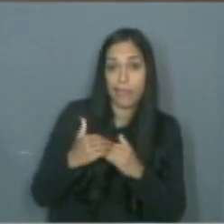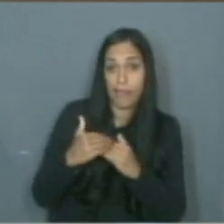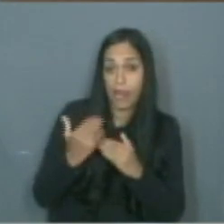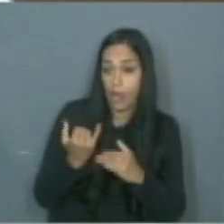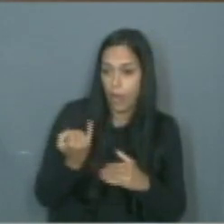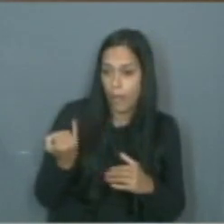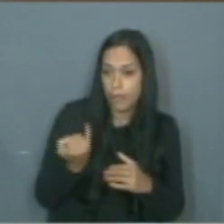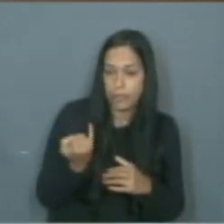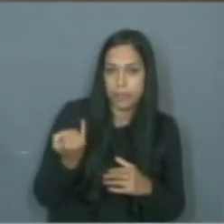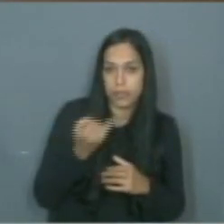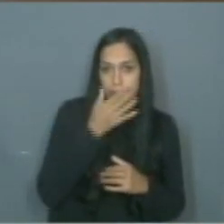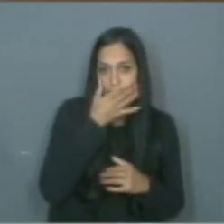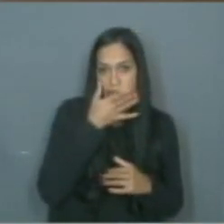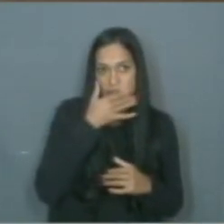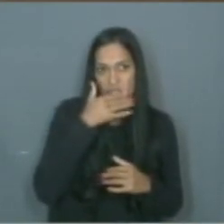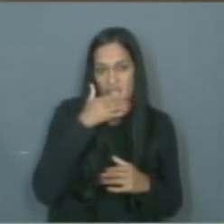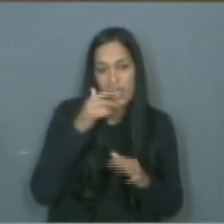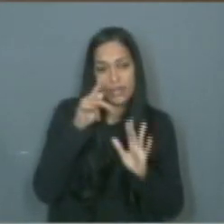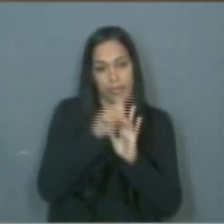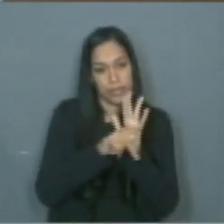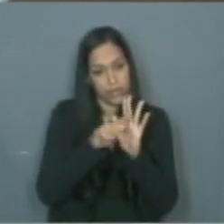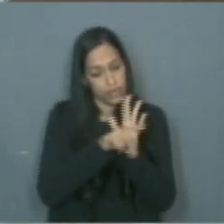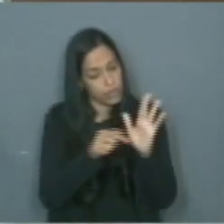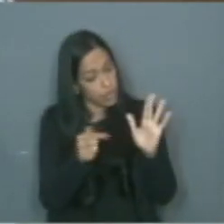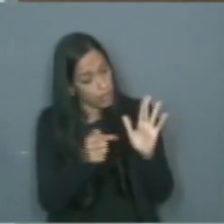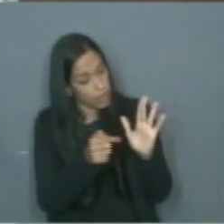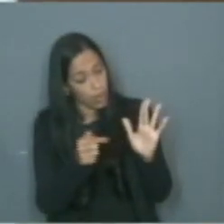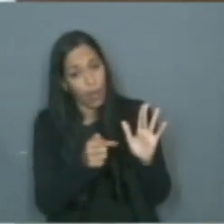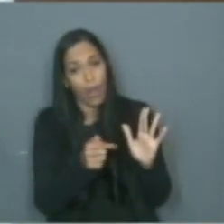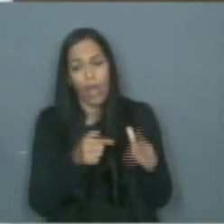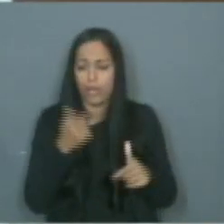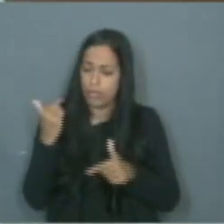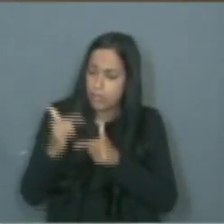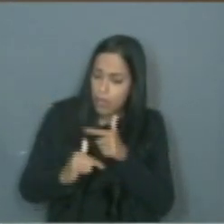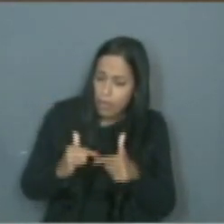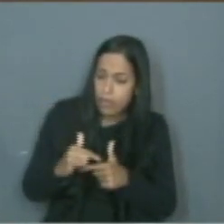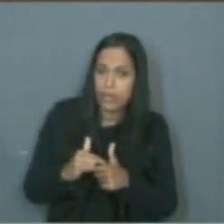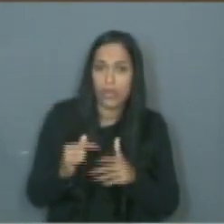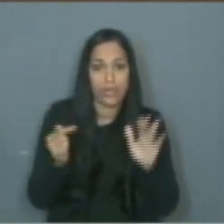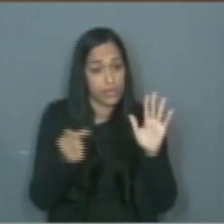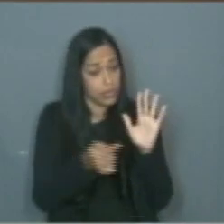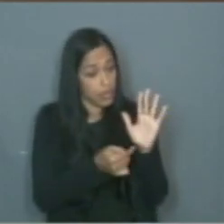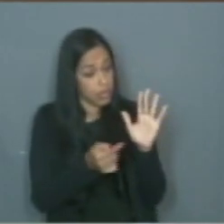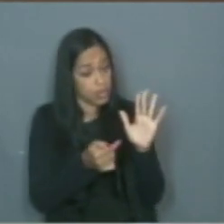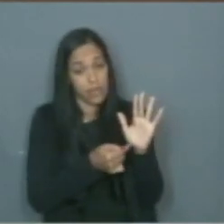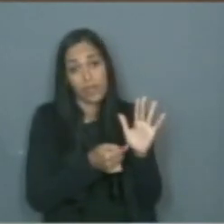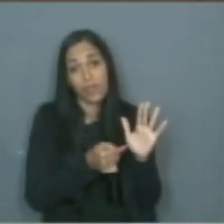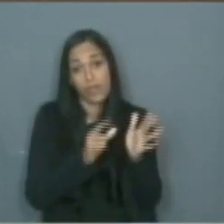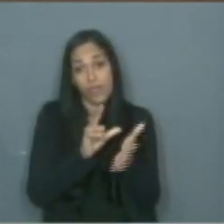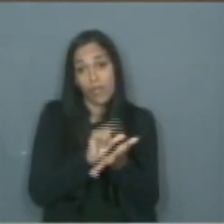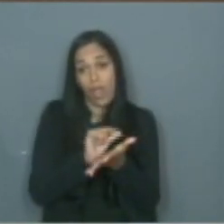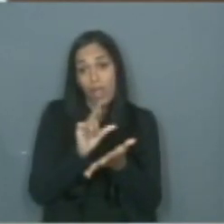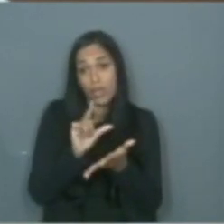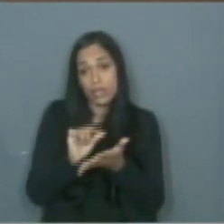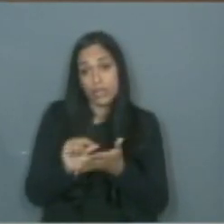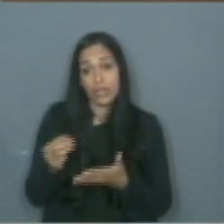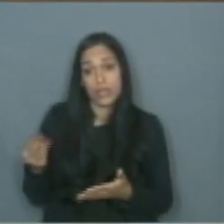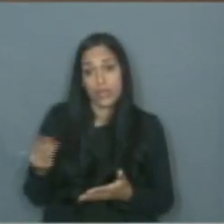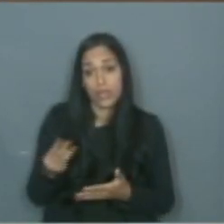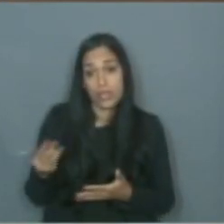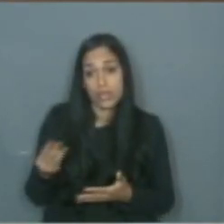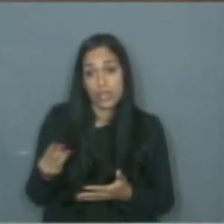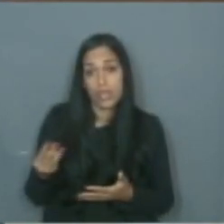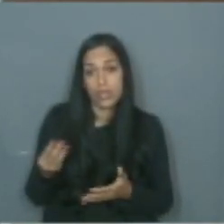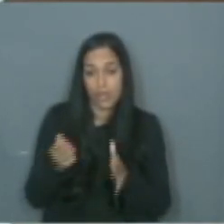os tópicos mais importantes desse projeto tem a ver com as ações. Está aqui, no artigo 3º, as atividades